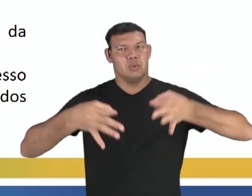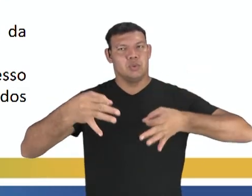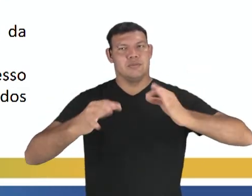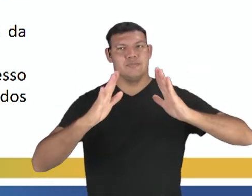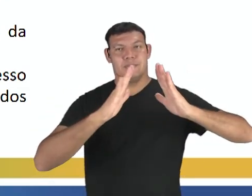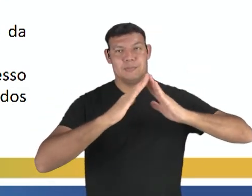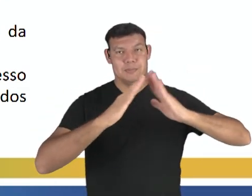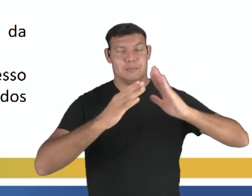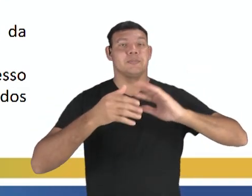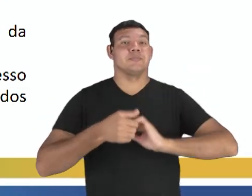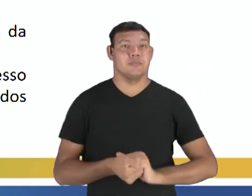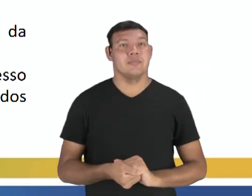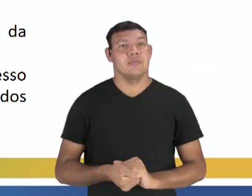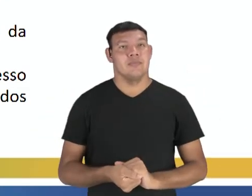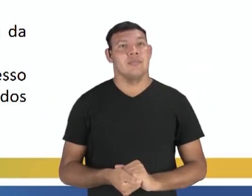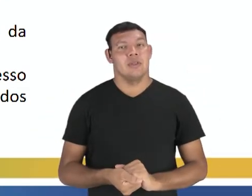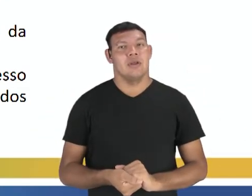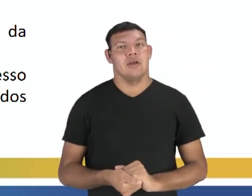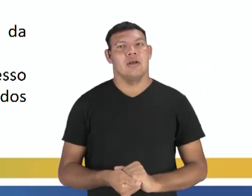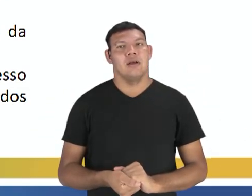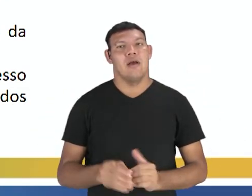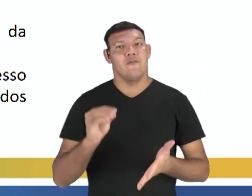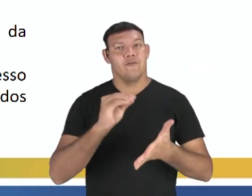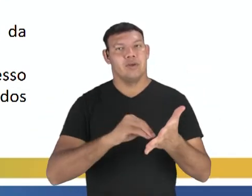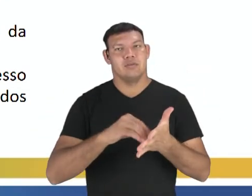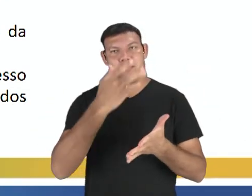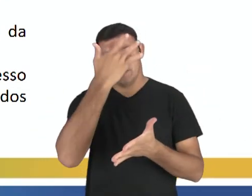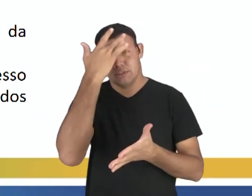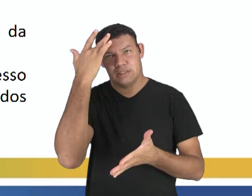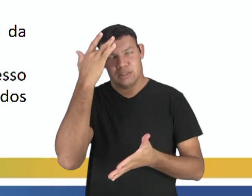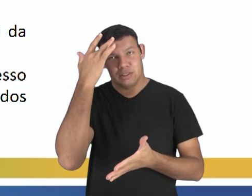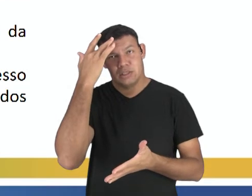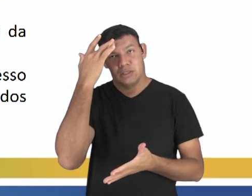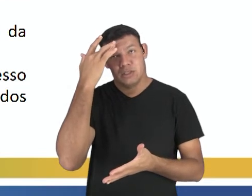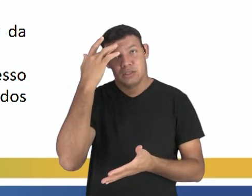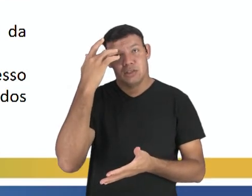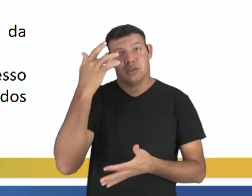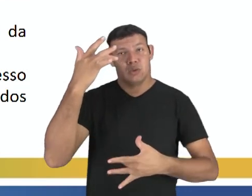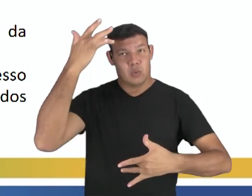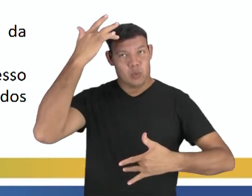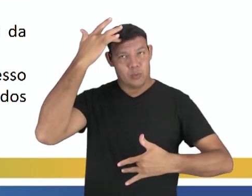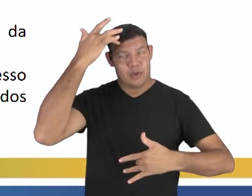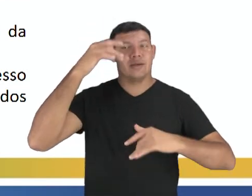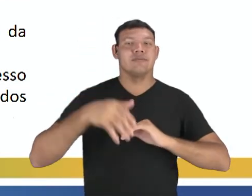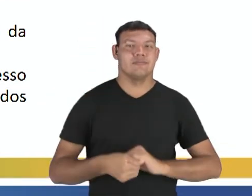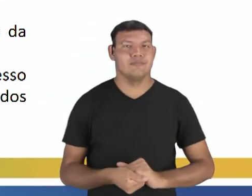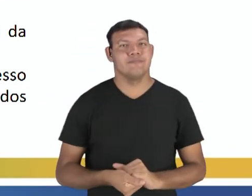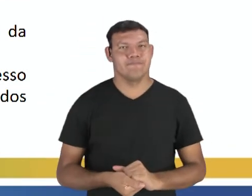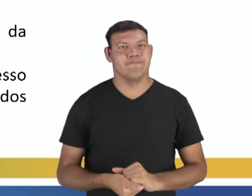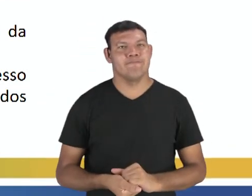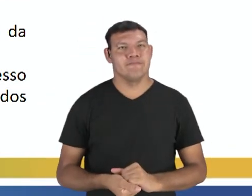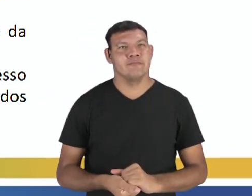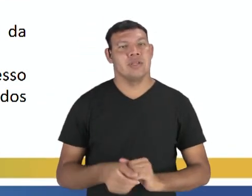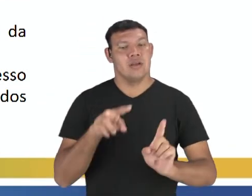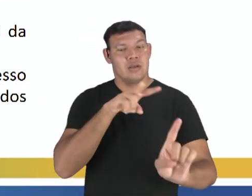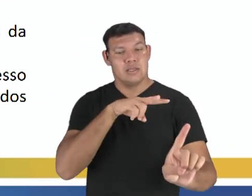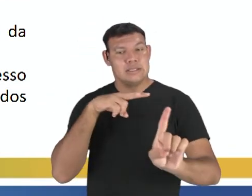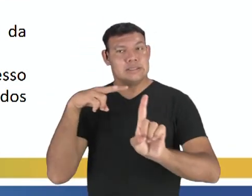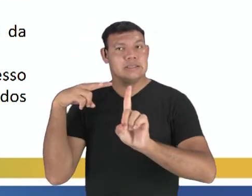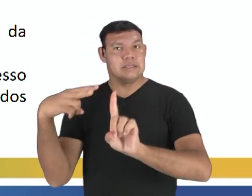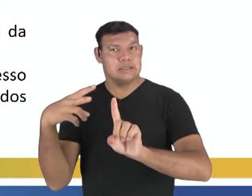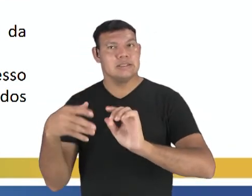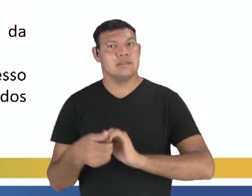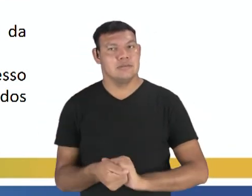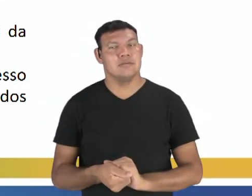de alguém que esteja sendo acusado. Essa fala sugere o seguinte ponto de vista